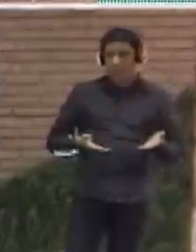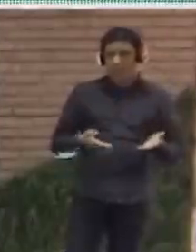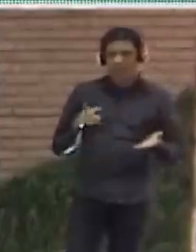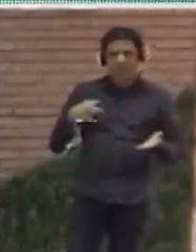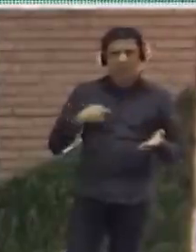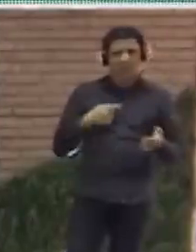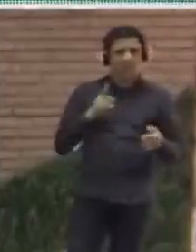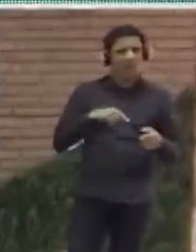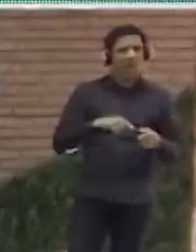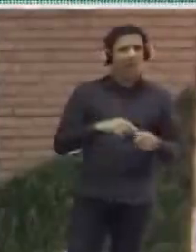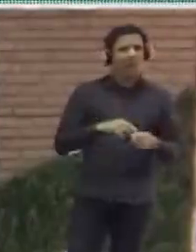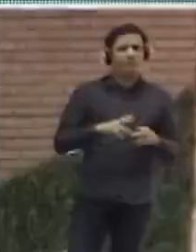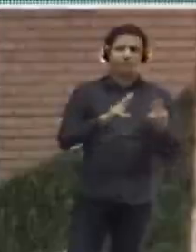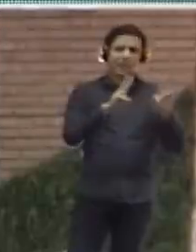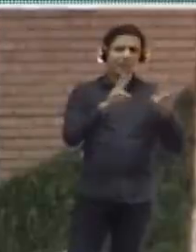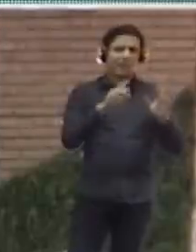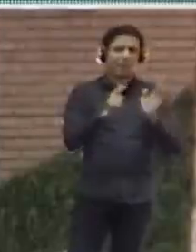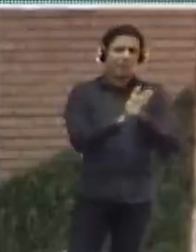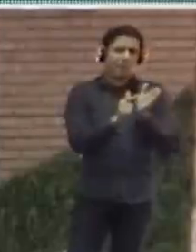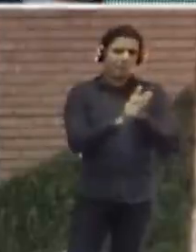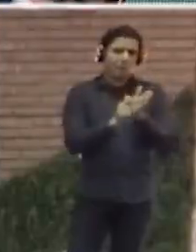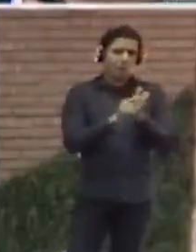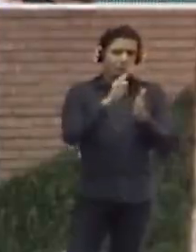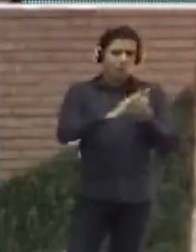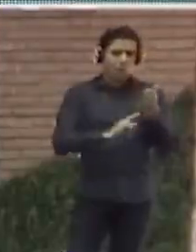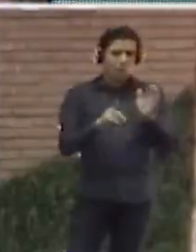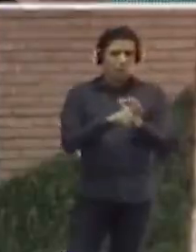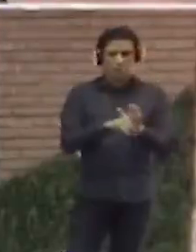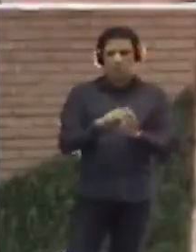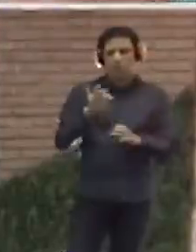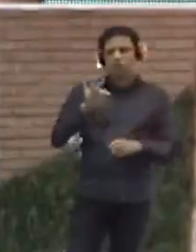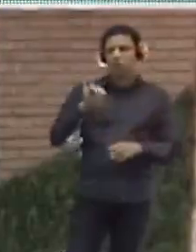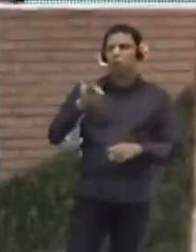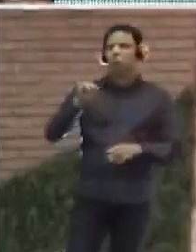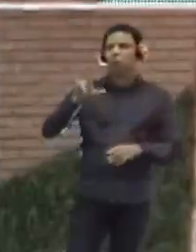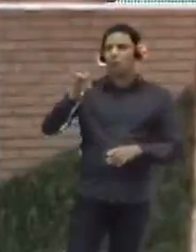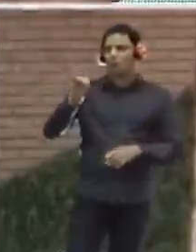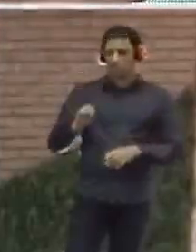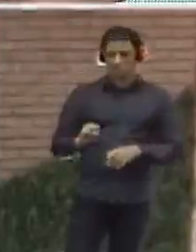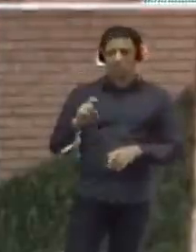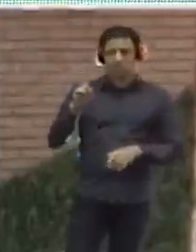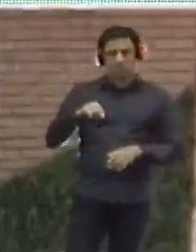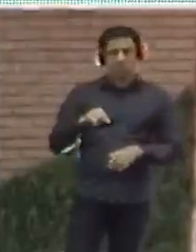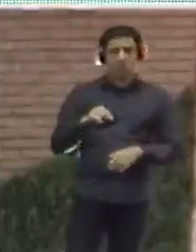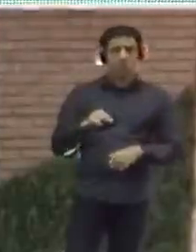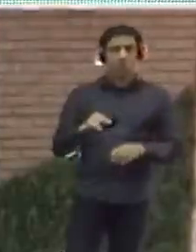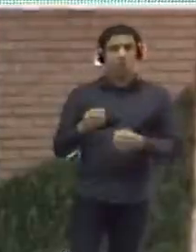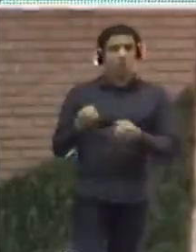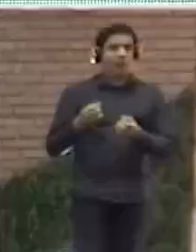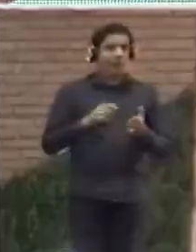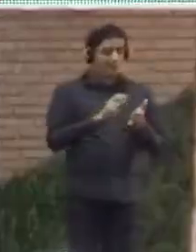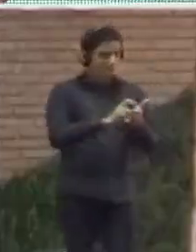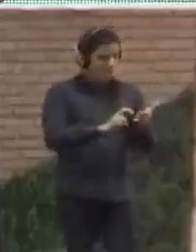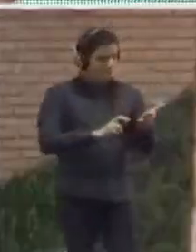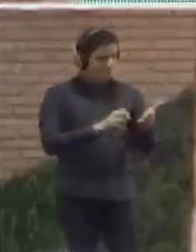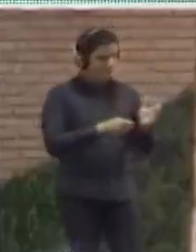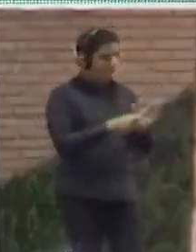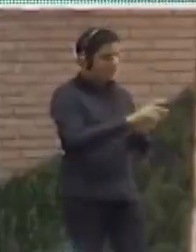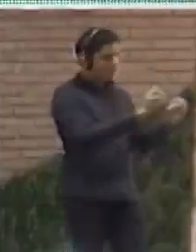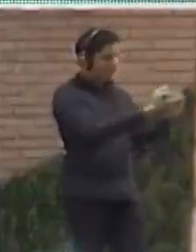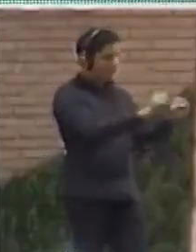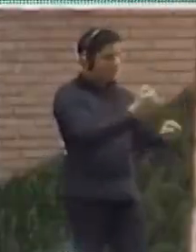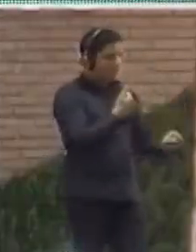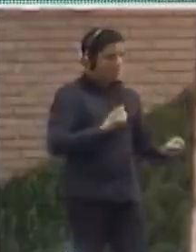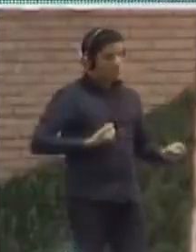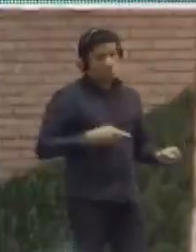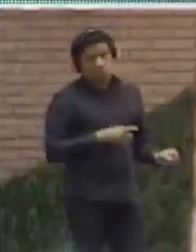por títulos do governo que ajudaram a financiar esses sistemas. E esses títulos podiam ser emitidos tanto pelo sistema público, mas também pelo setor privado,